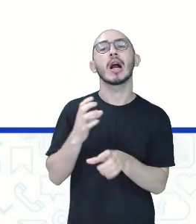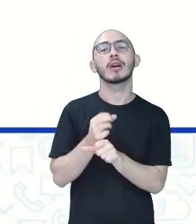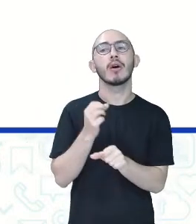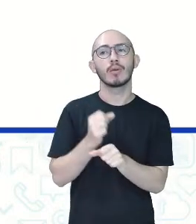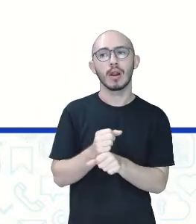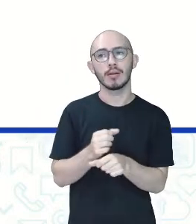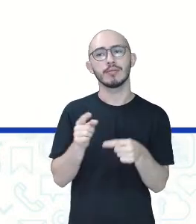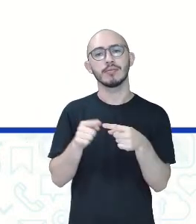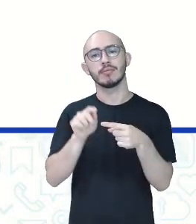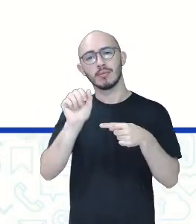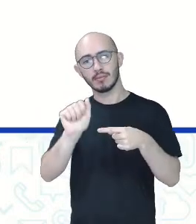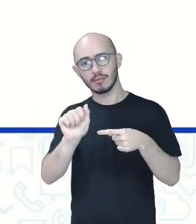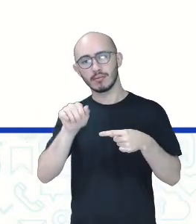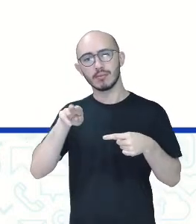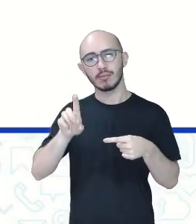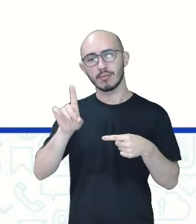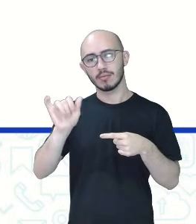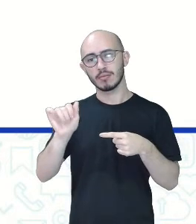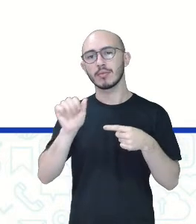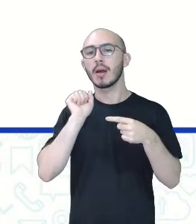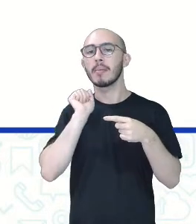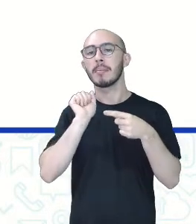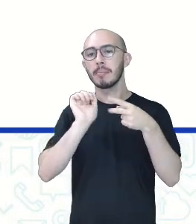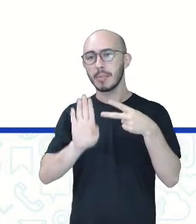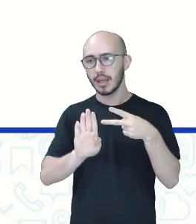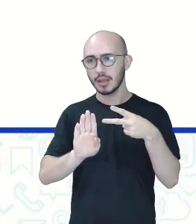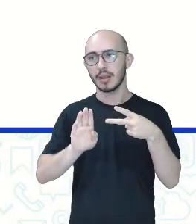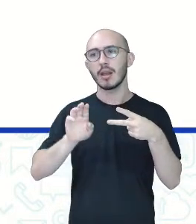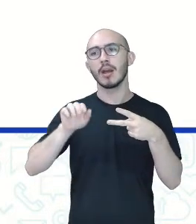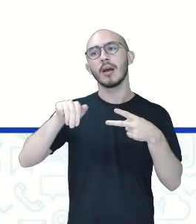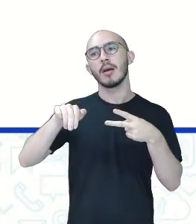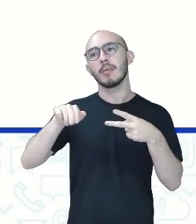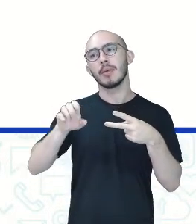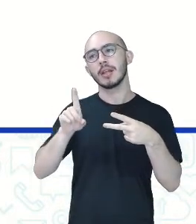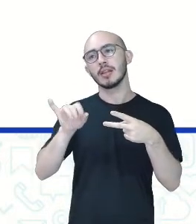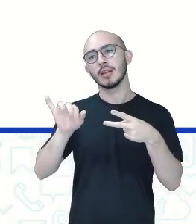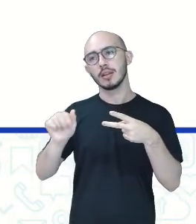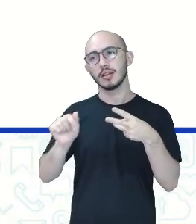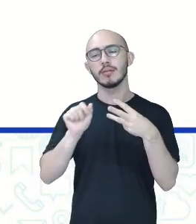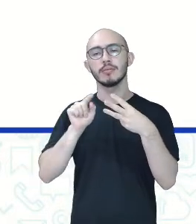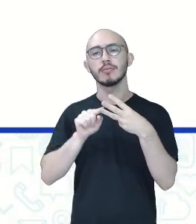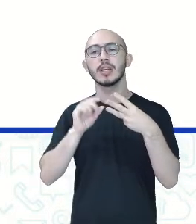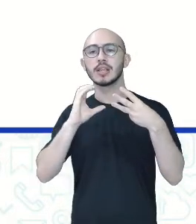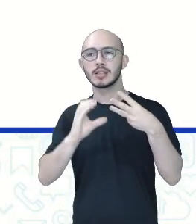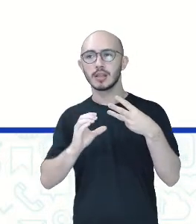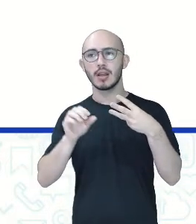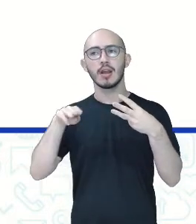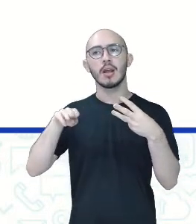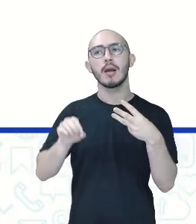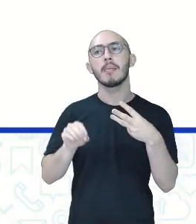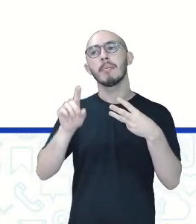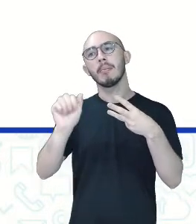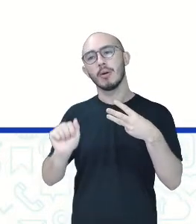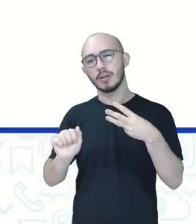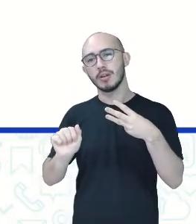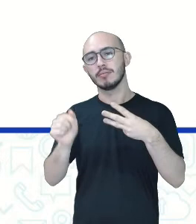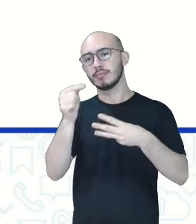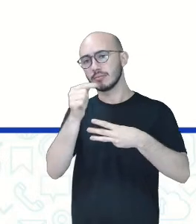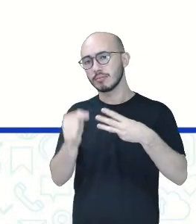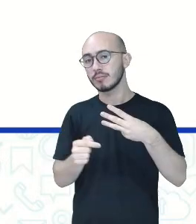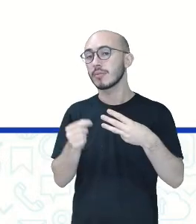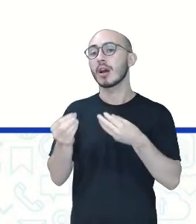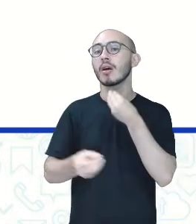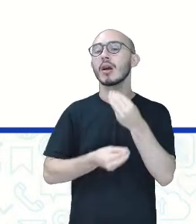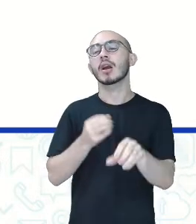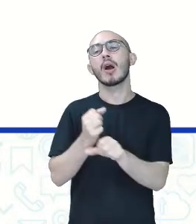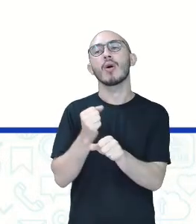e a moda, certo? Desses valores aí. Então, note que vai aparecer situações em que